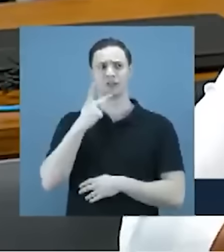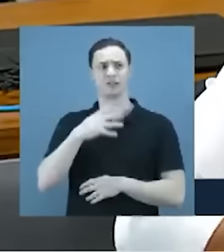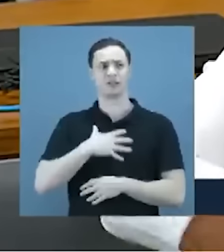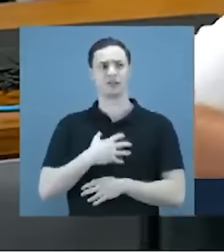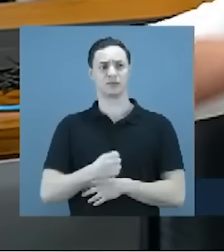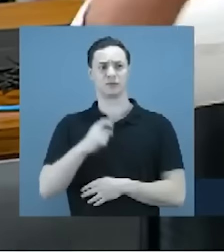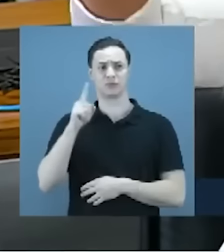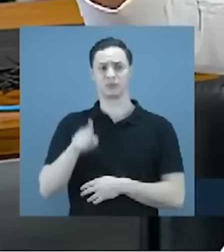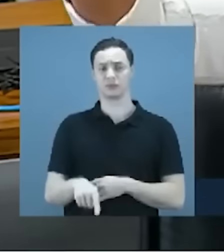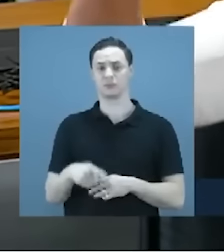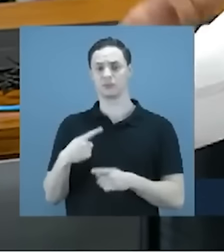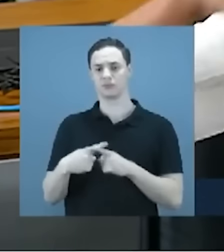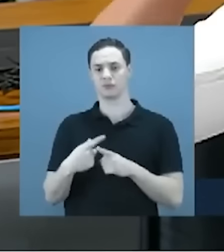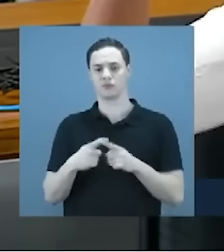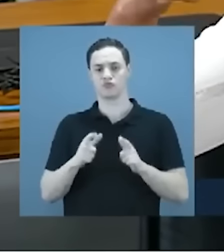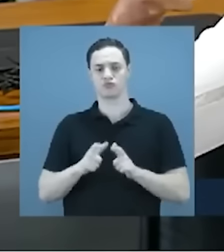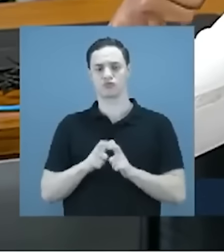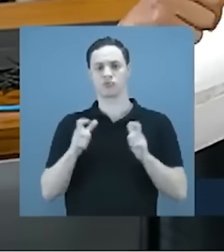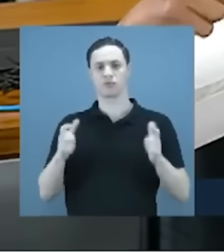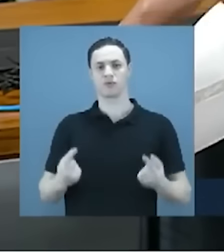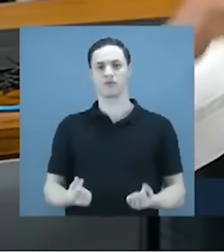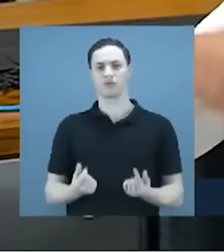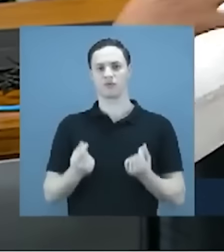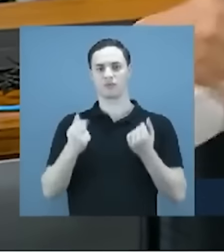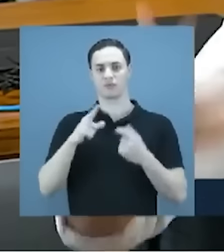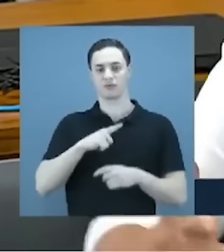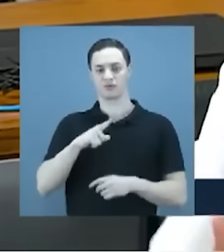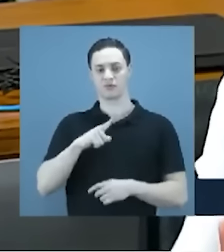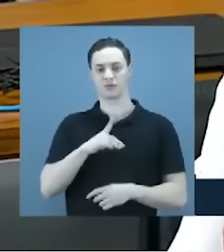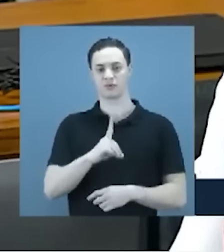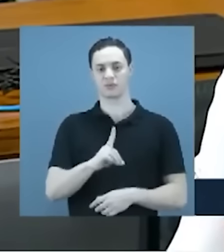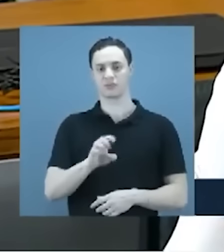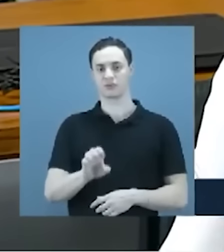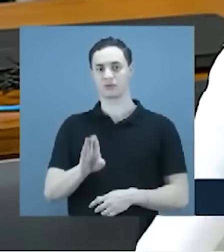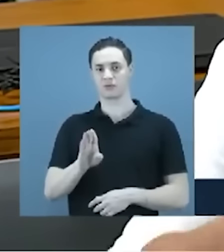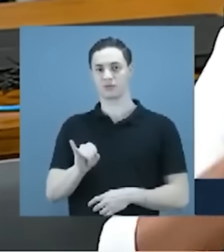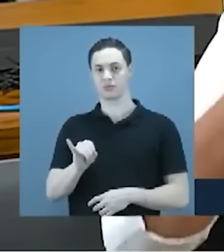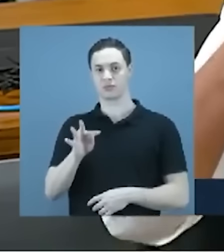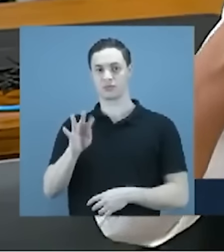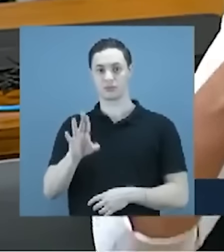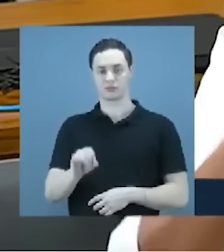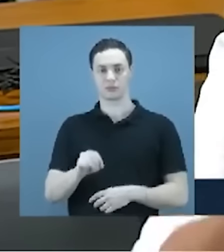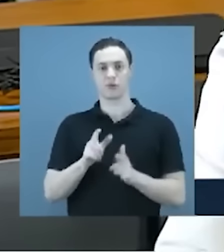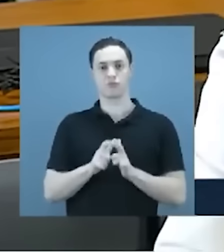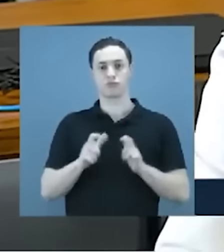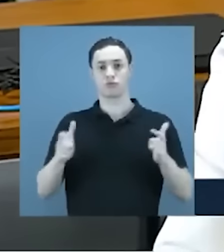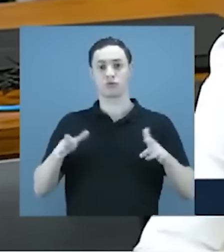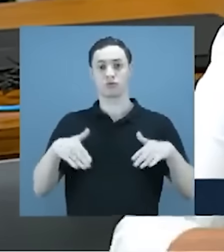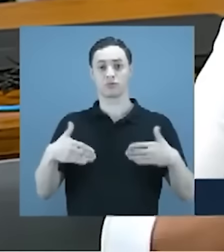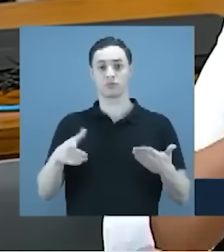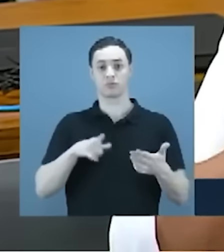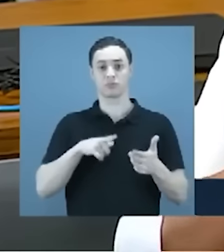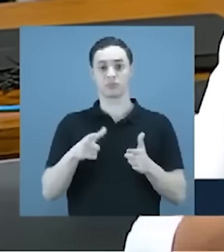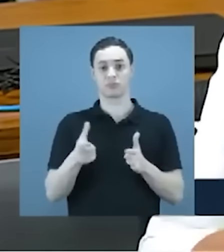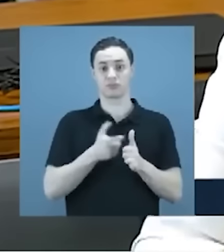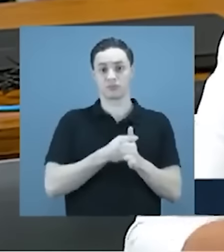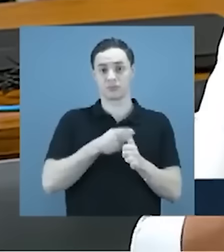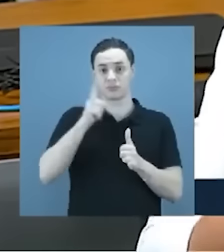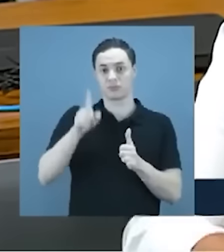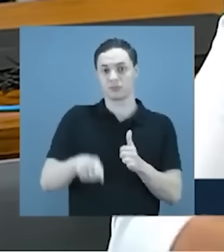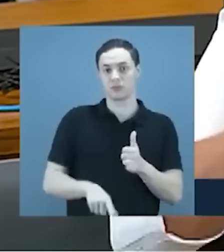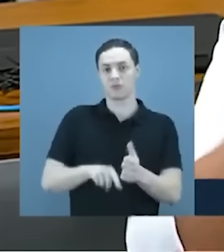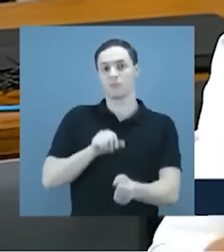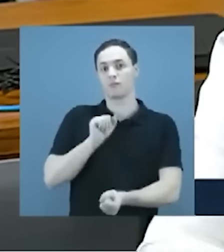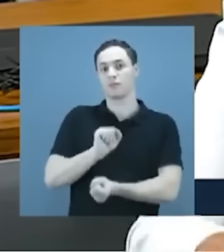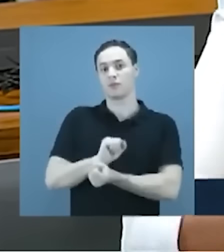porque o volume financeiro de débito é esco Então esse endividamento só vai parar com